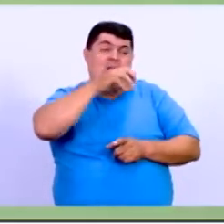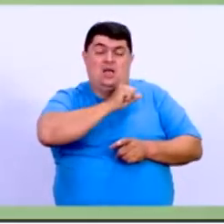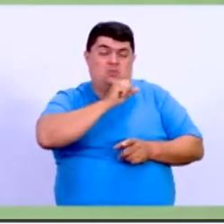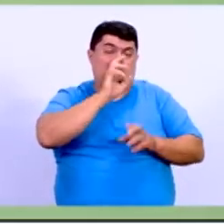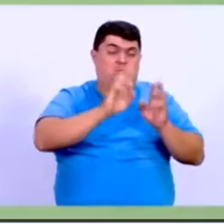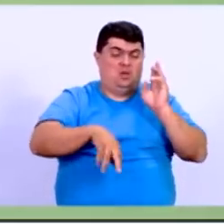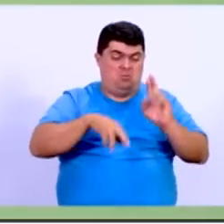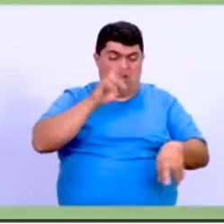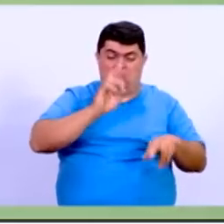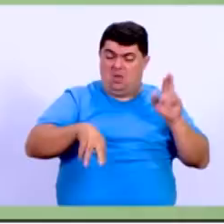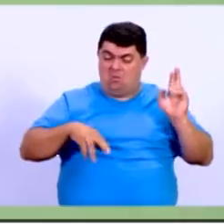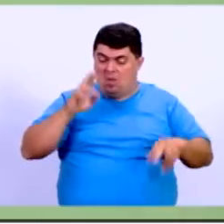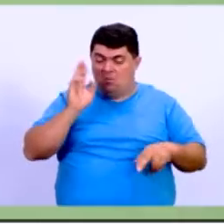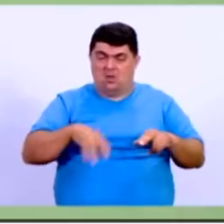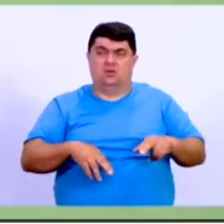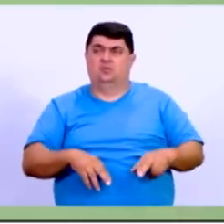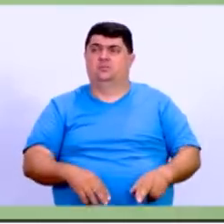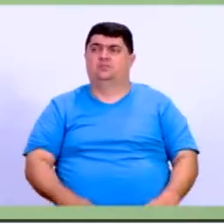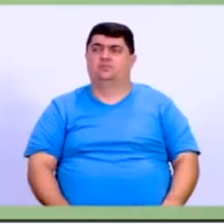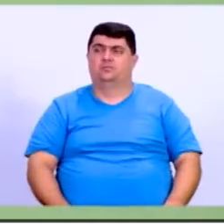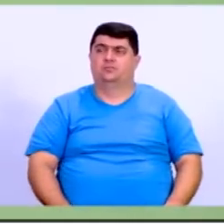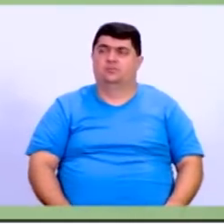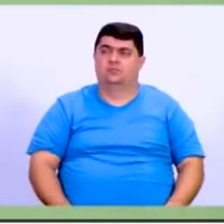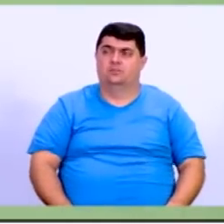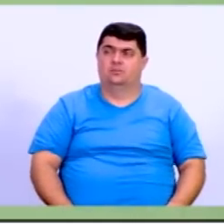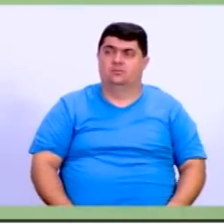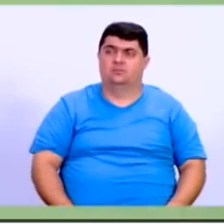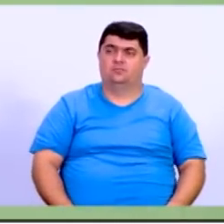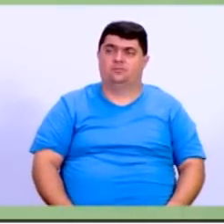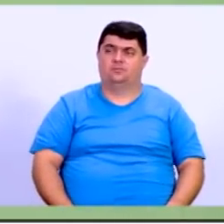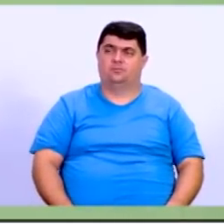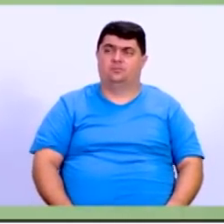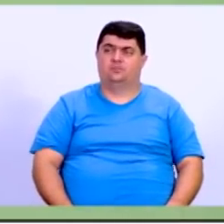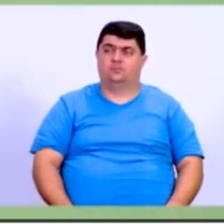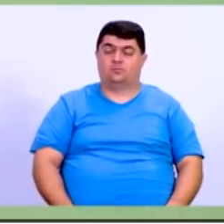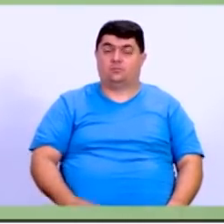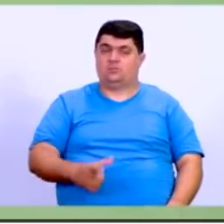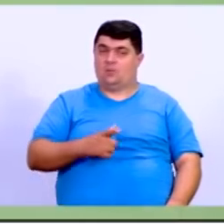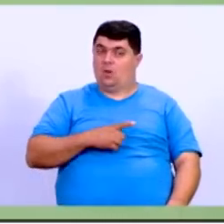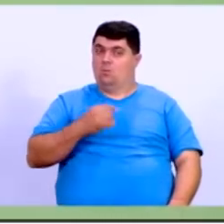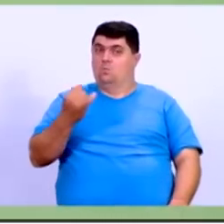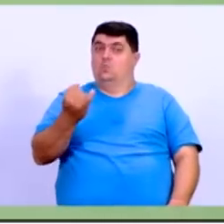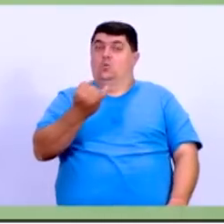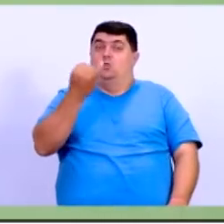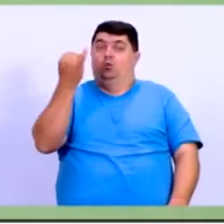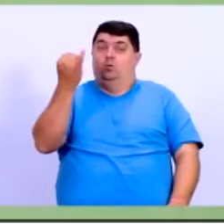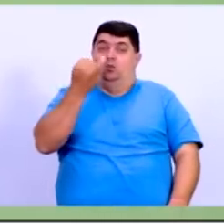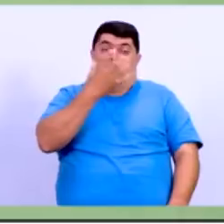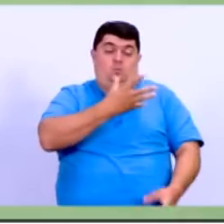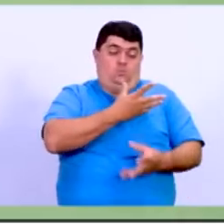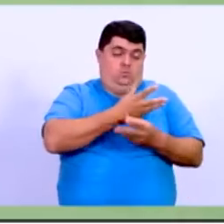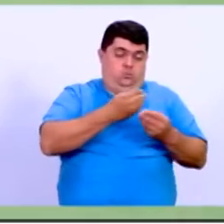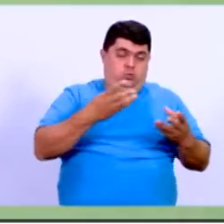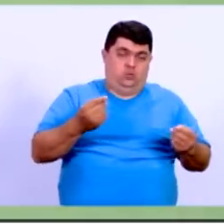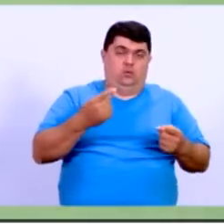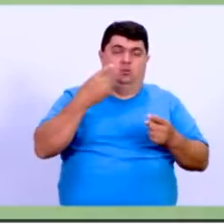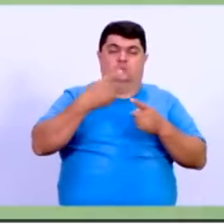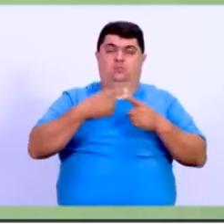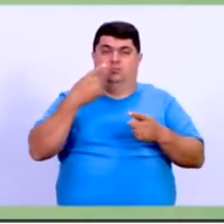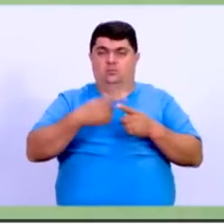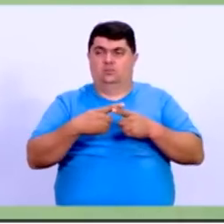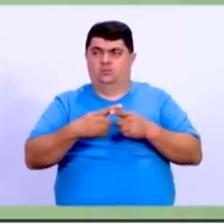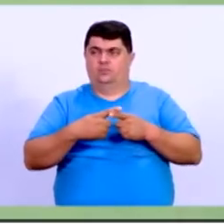as características aí sendo apresentadas para vocês. Possuem uma grande responsabilidade quando se trata